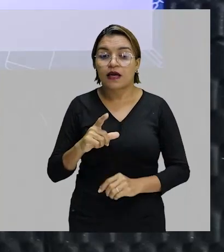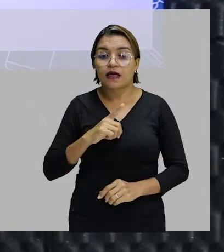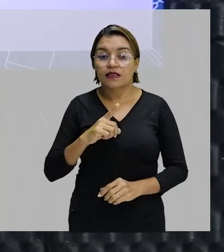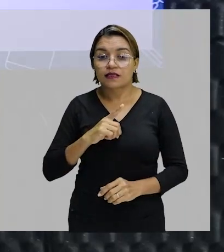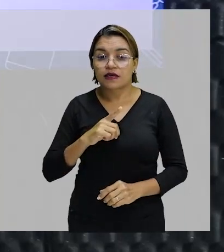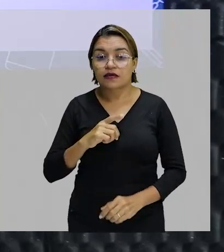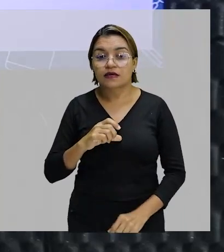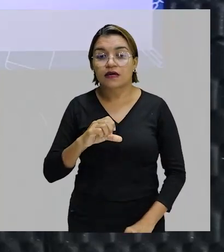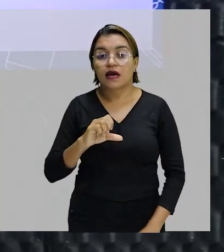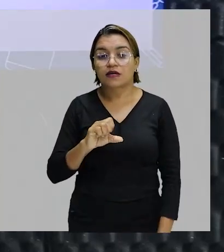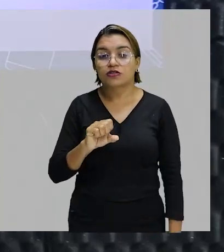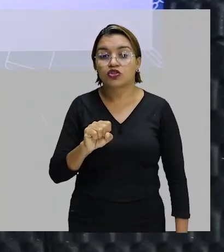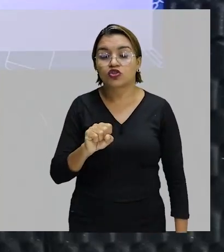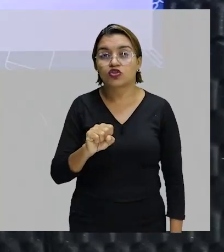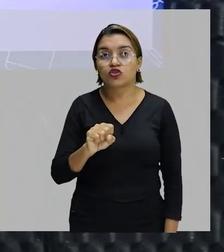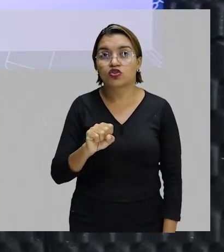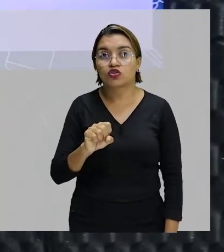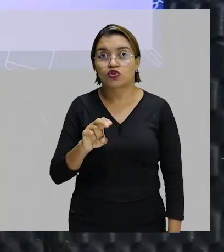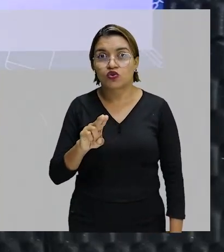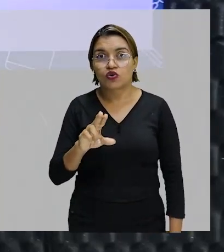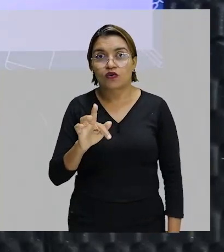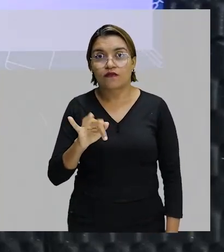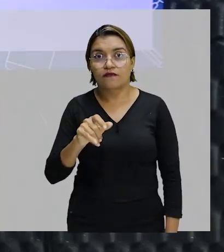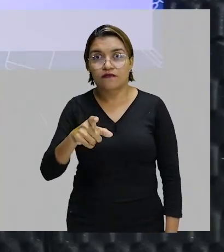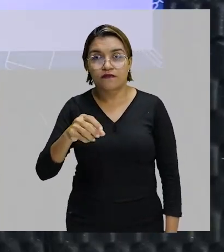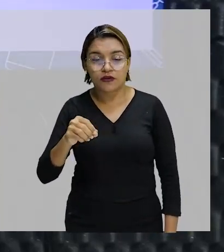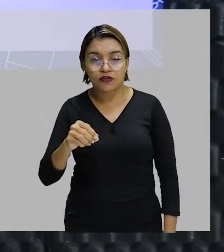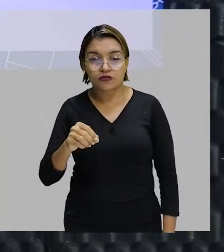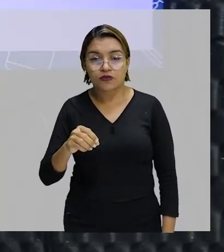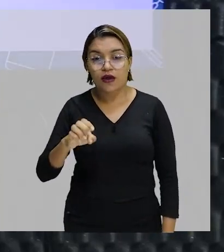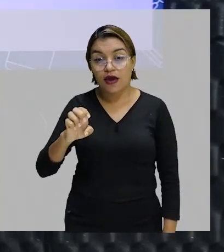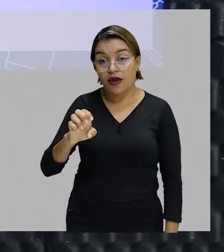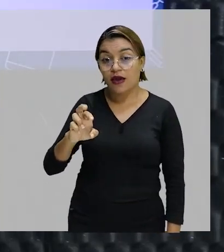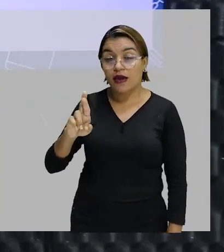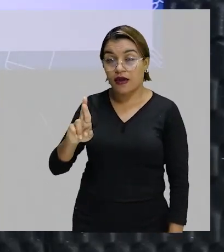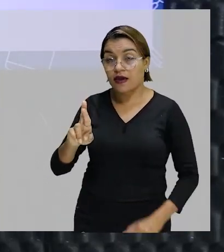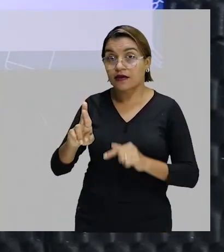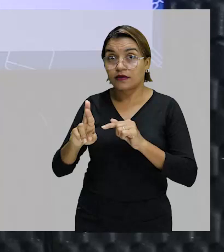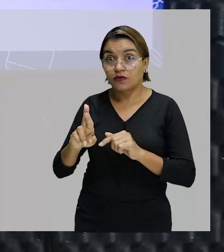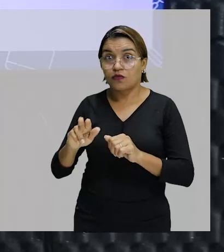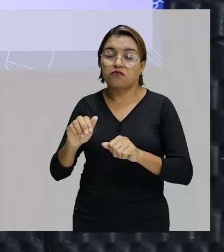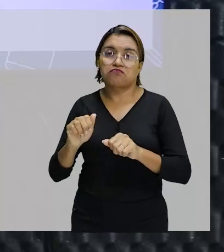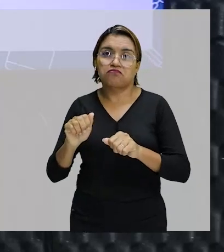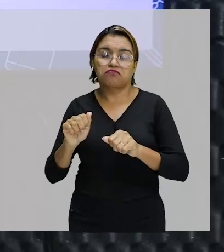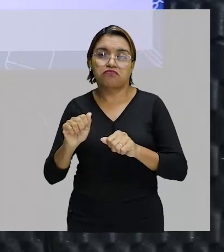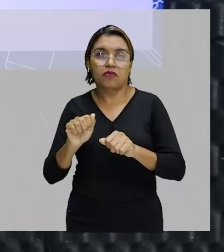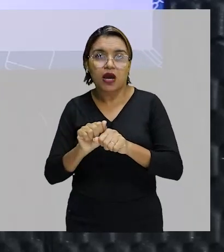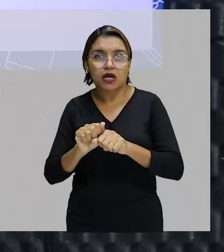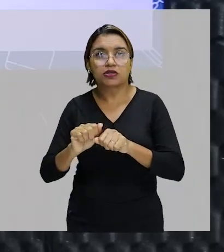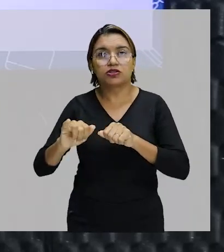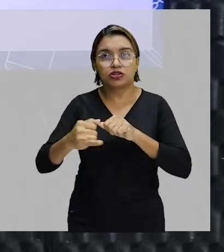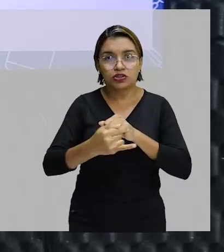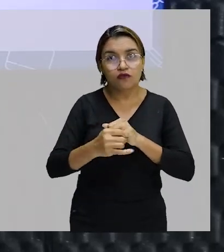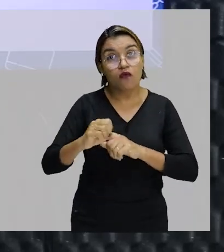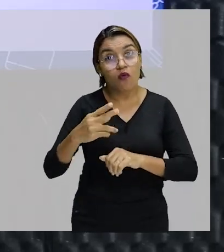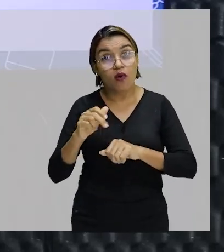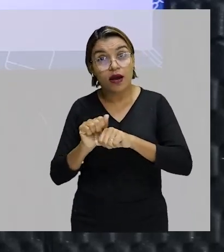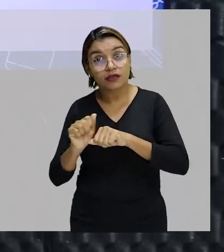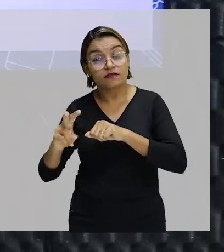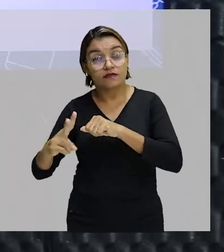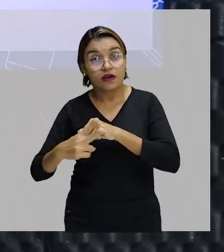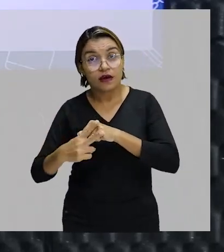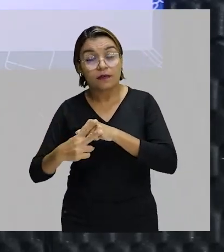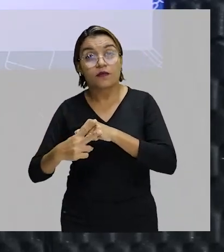sufixo ER. Essa palavrinha ER, em um adjetivo ou um advérbio, esse sufixo ER,